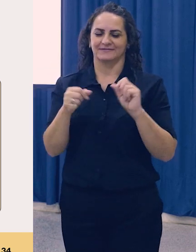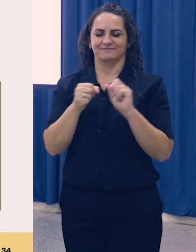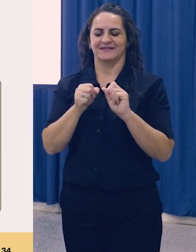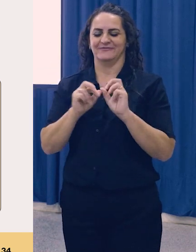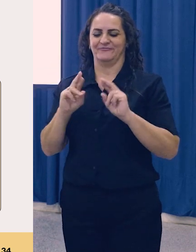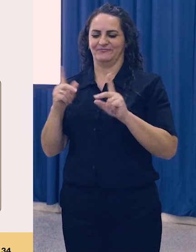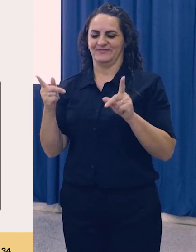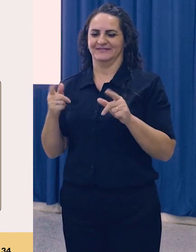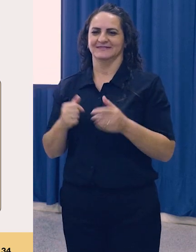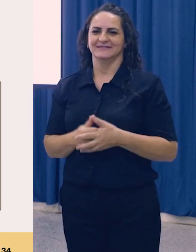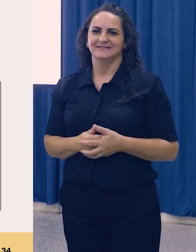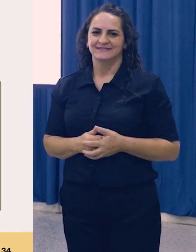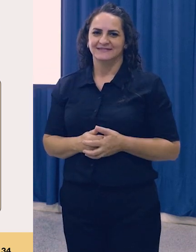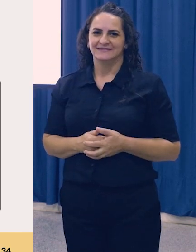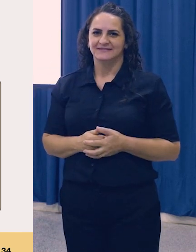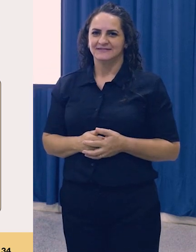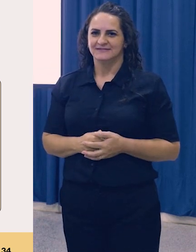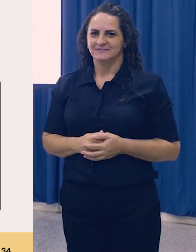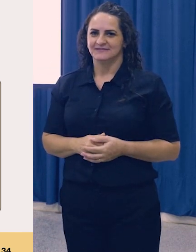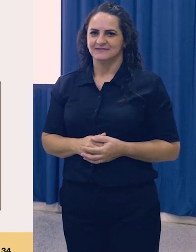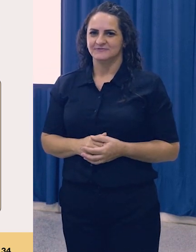Que